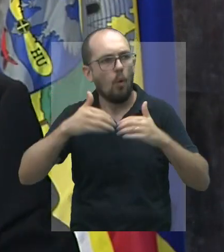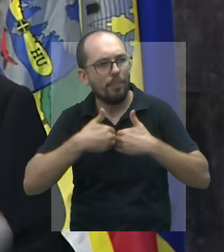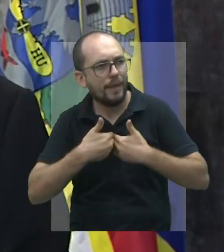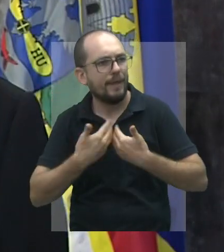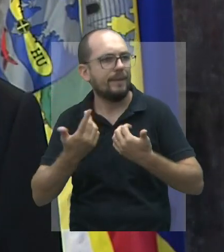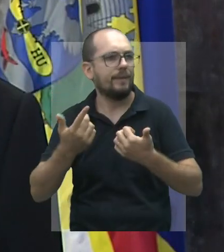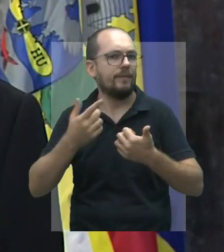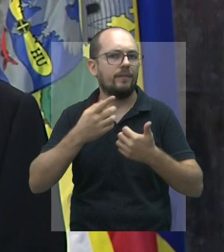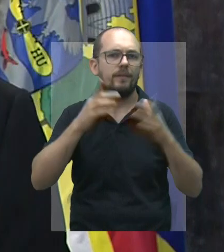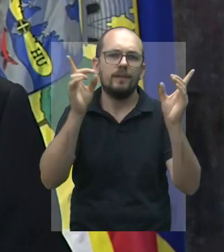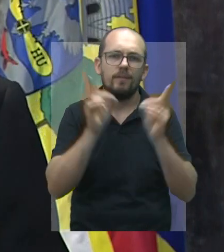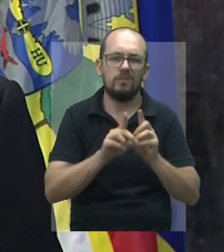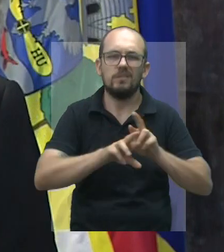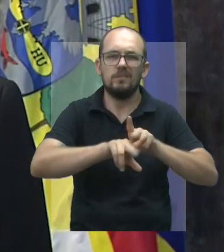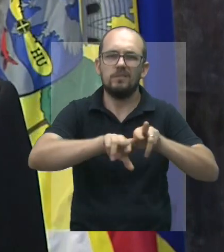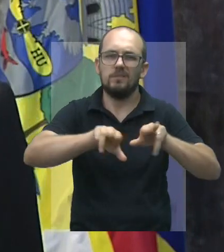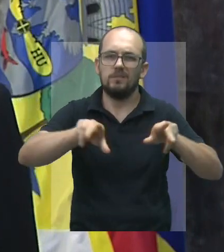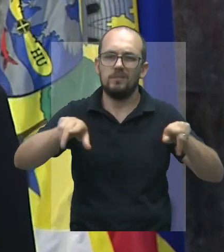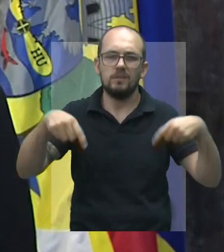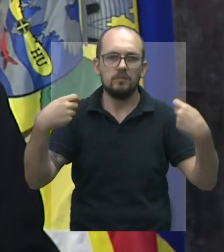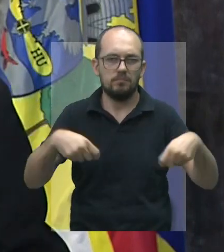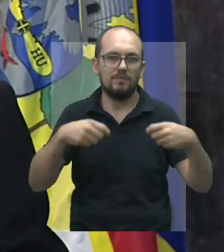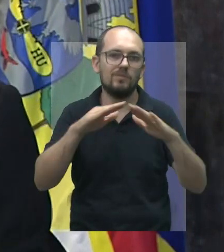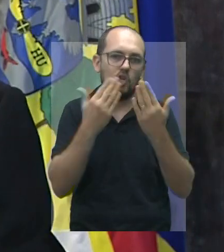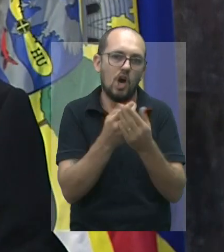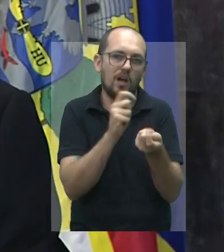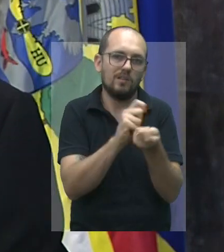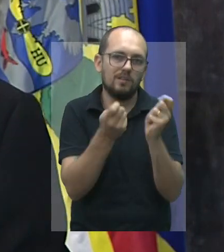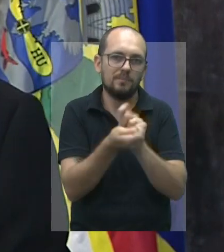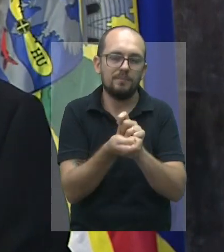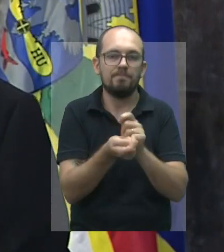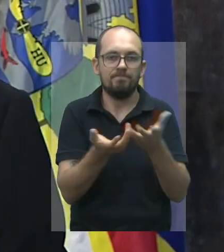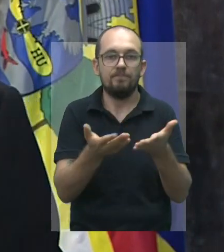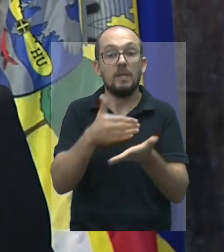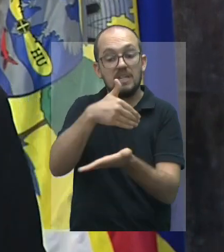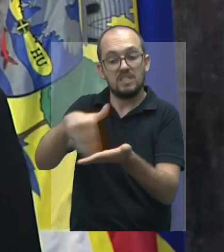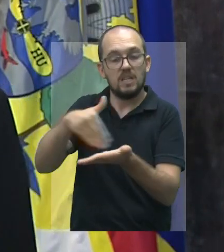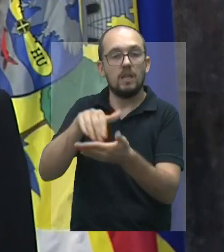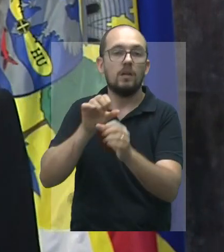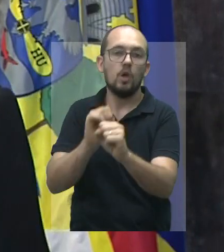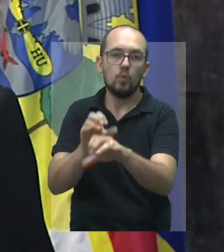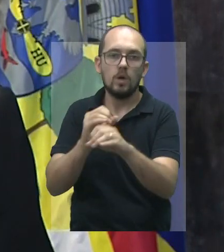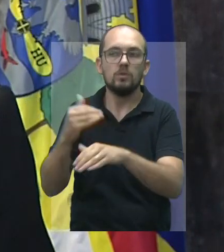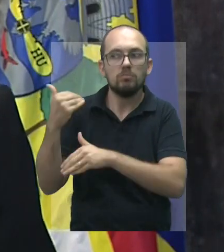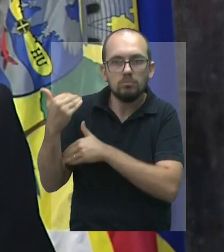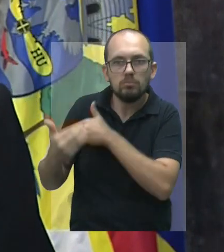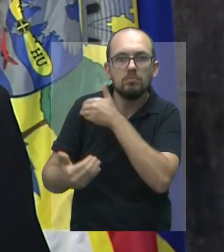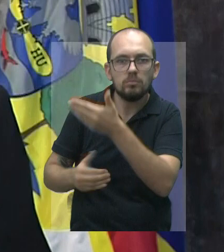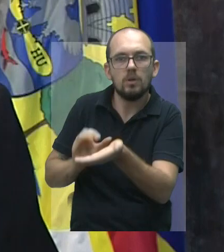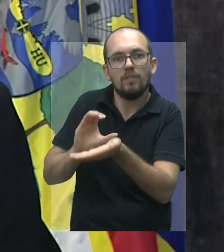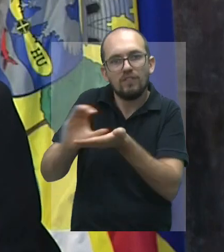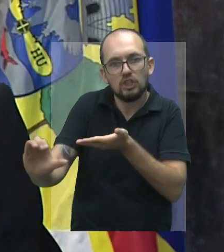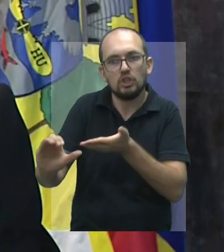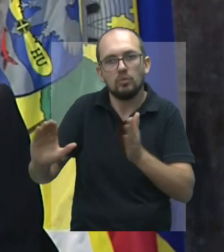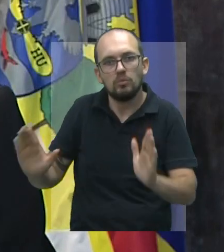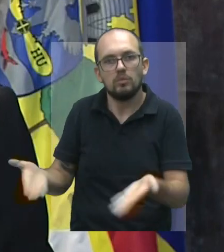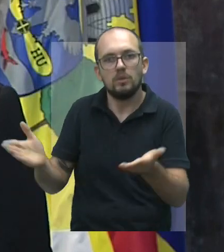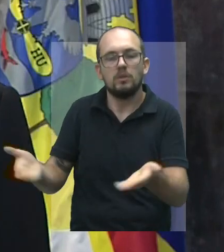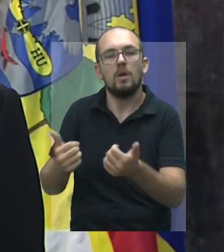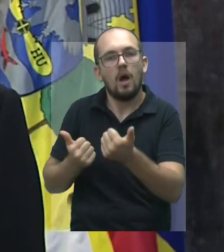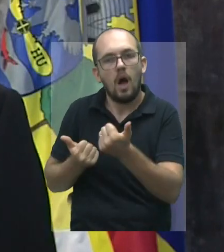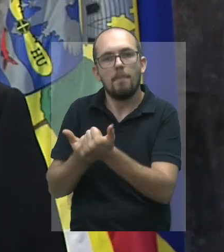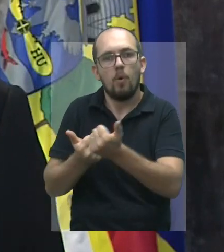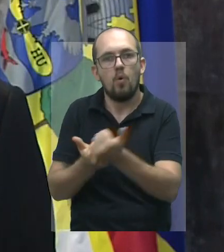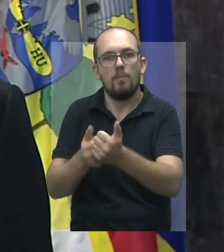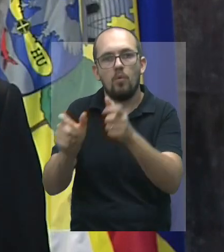enfim, outras necessidades especiais que a Secretaria de Educação vem investindo justamente para dar apoio a